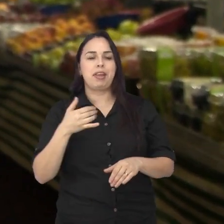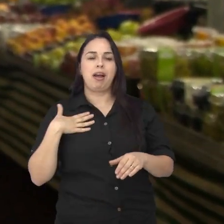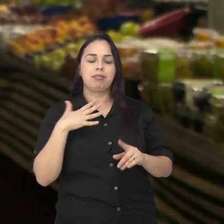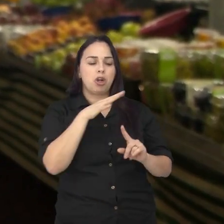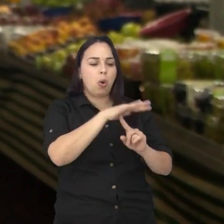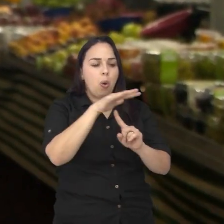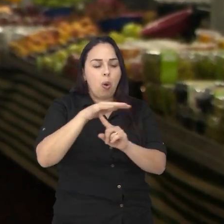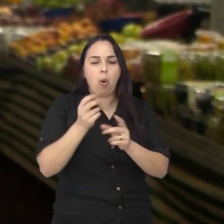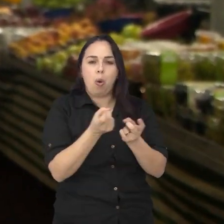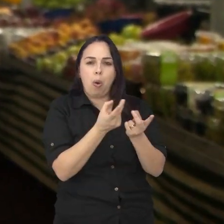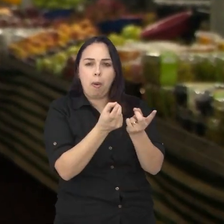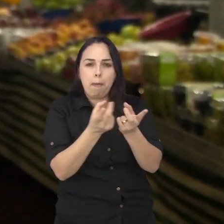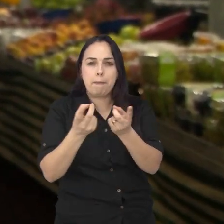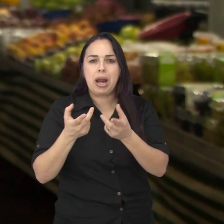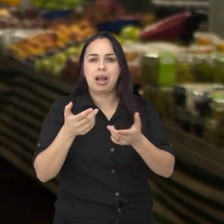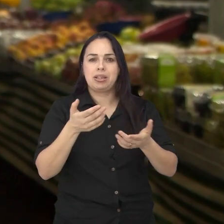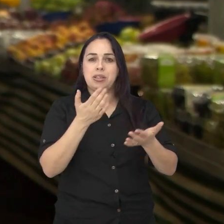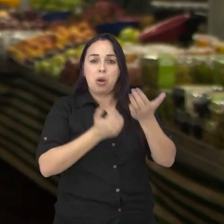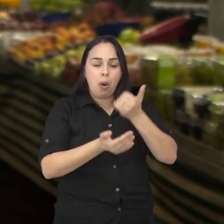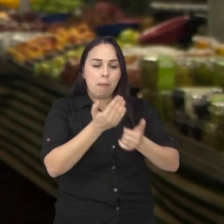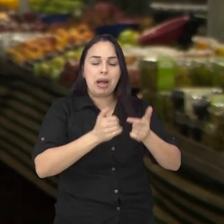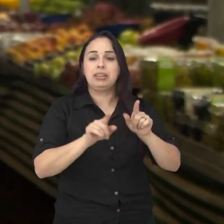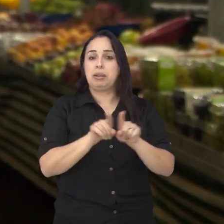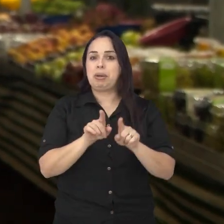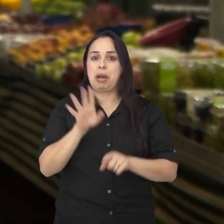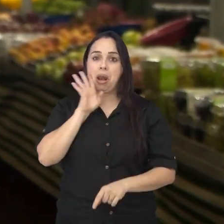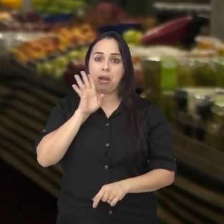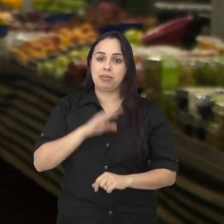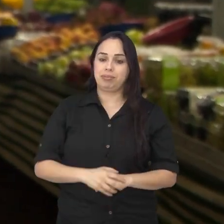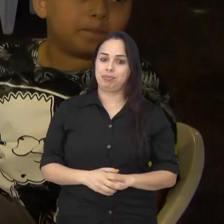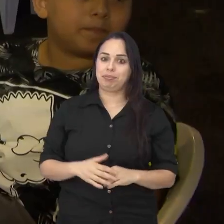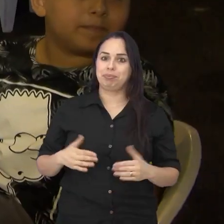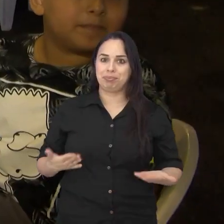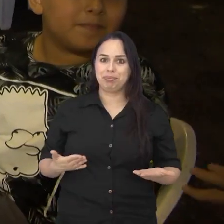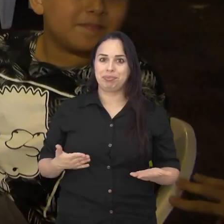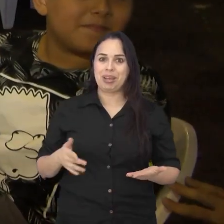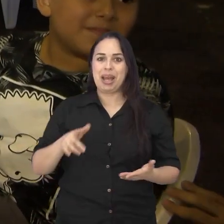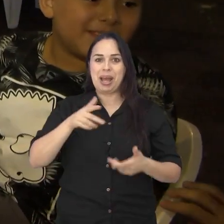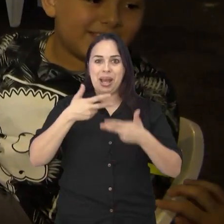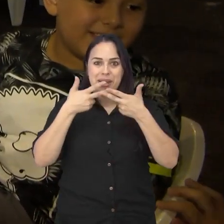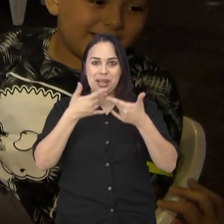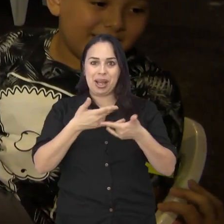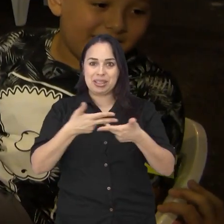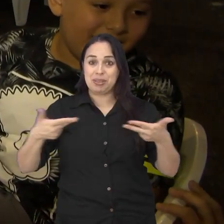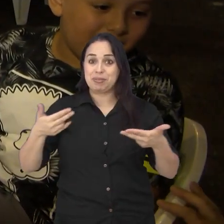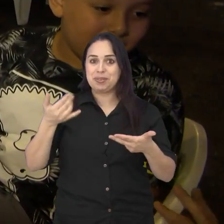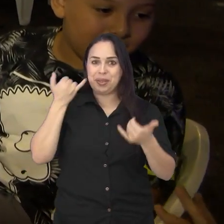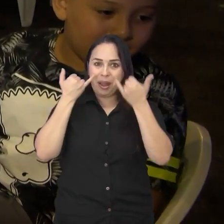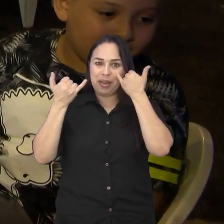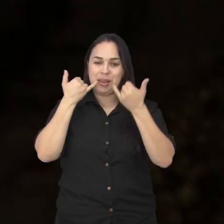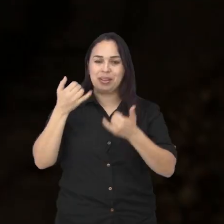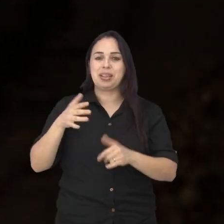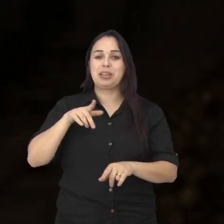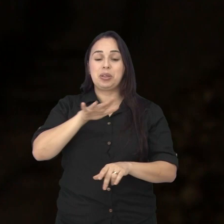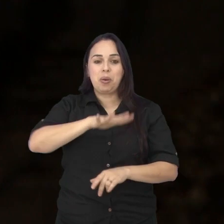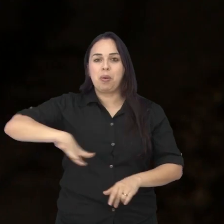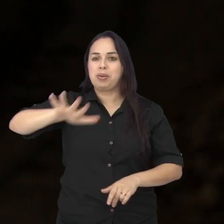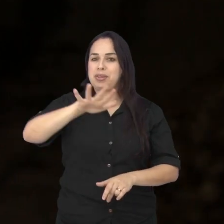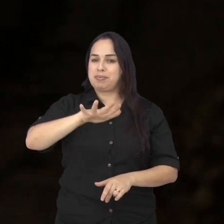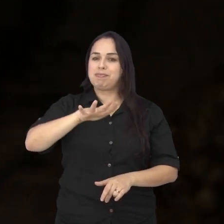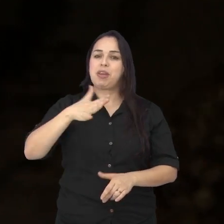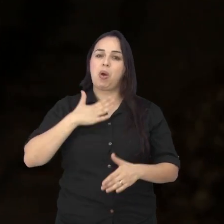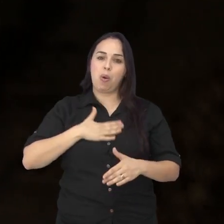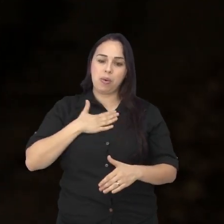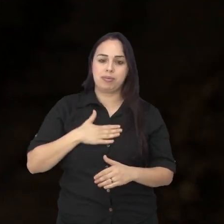pode fazer sua feira, você pode colocar as coisas dentro da sua casa, é bem legal. Aliás, a novidade foi bem recebida por consumidores